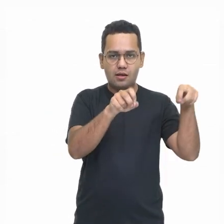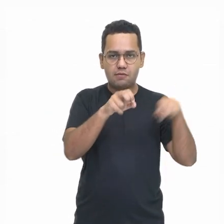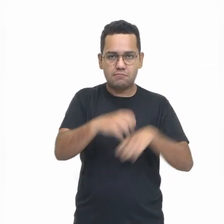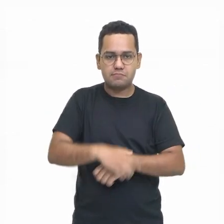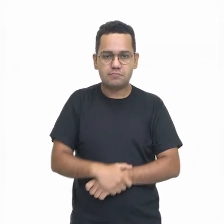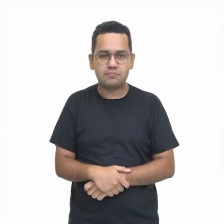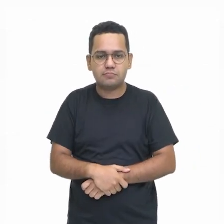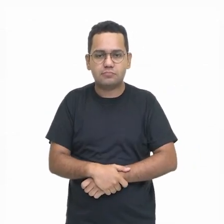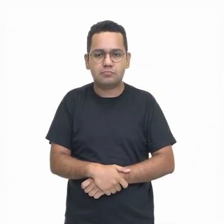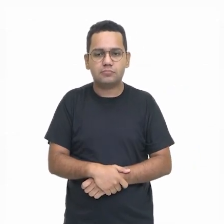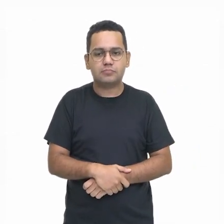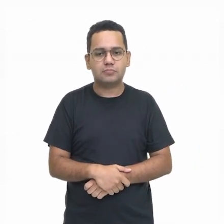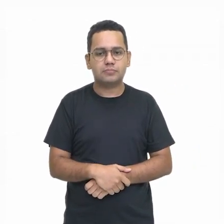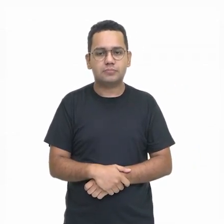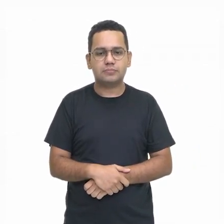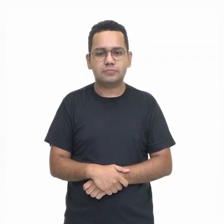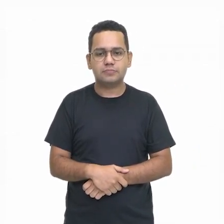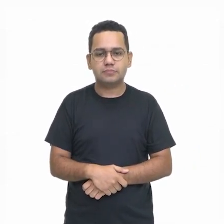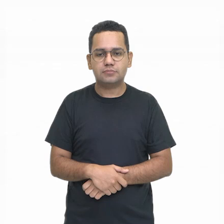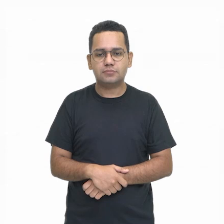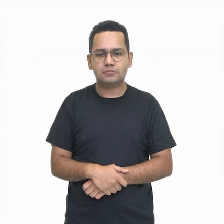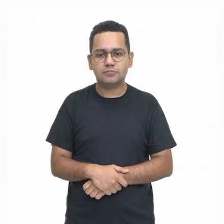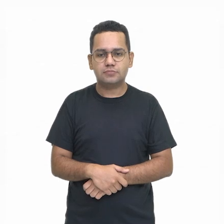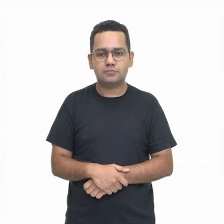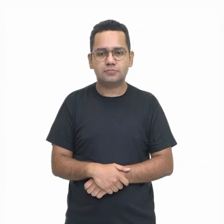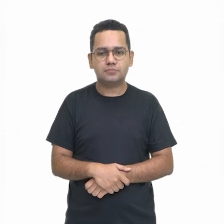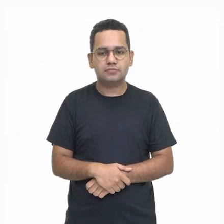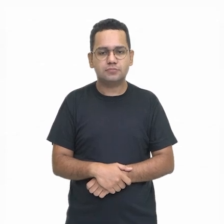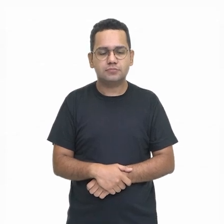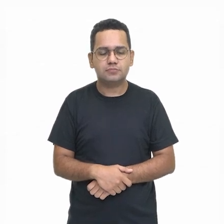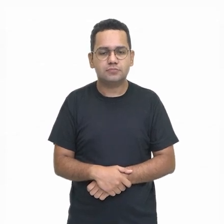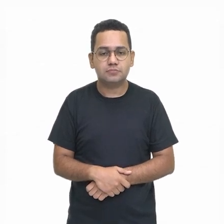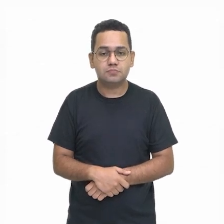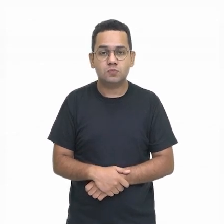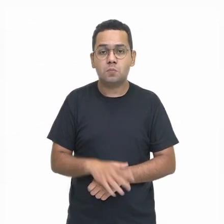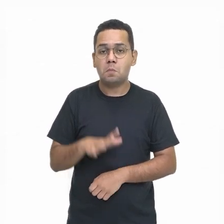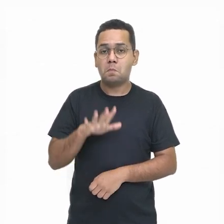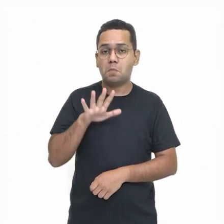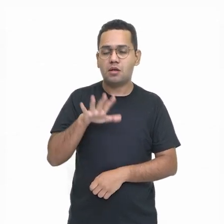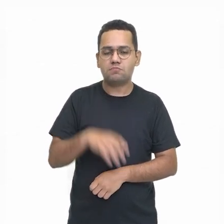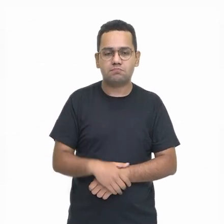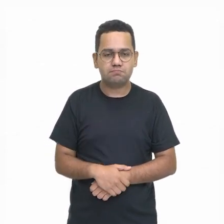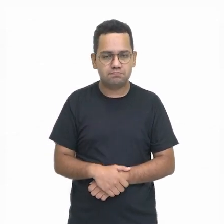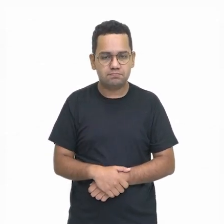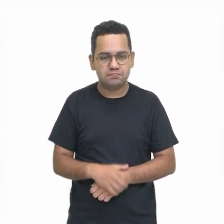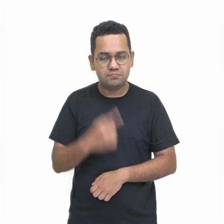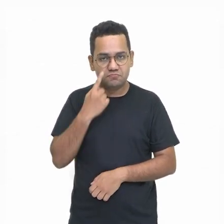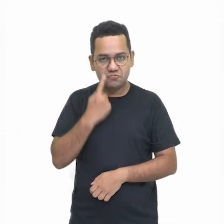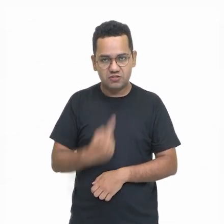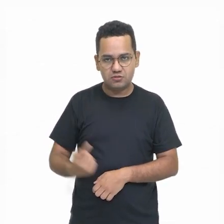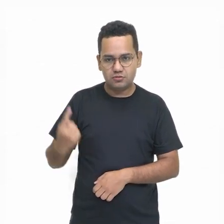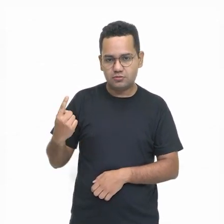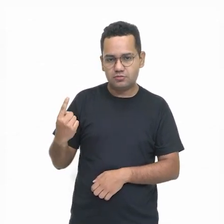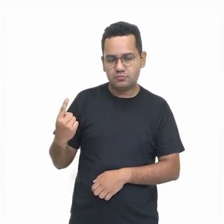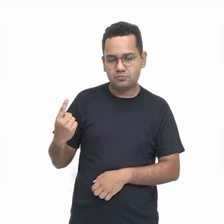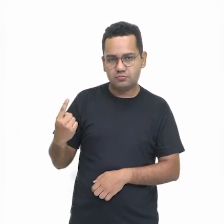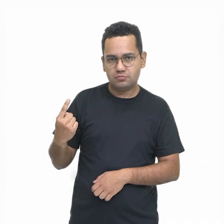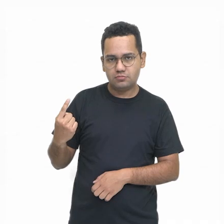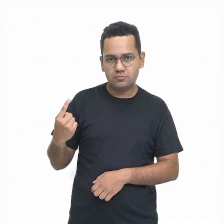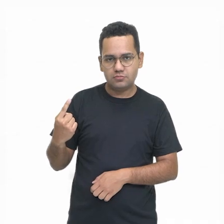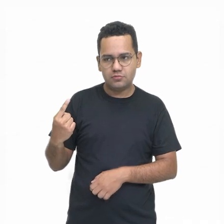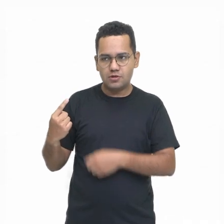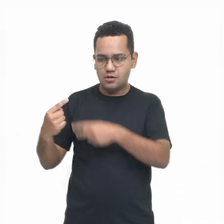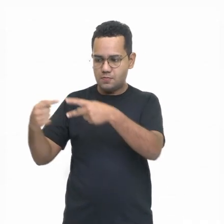águia, ou representando aí as aves. Então, nesta linha vermelha que vocês estão observando aí